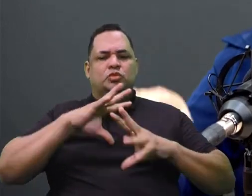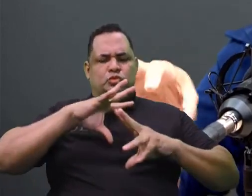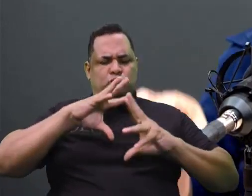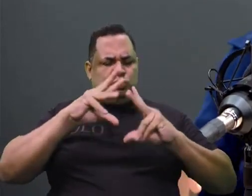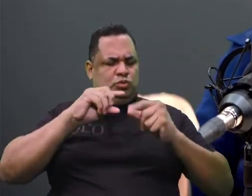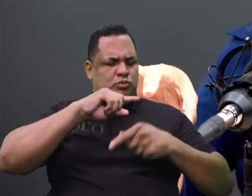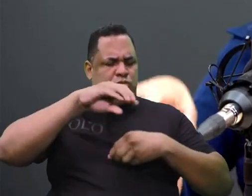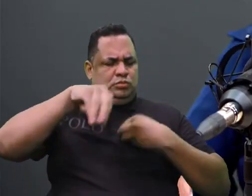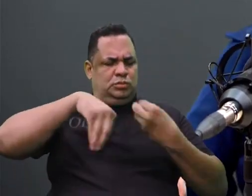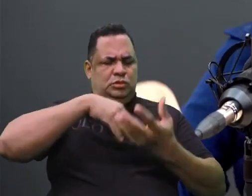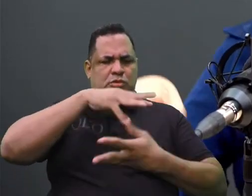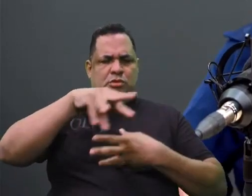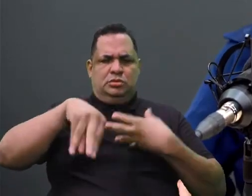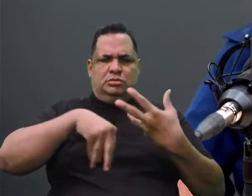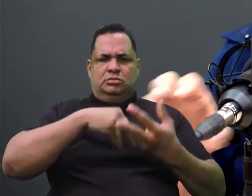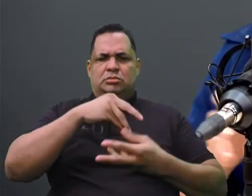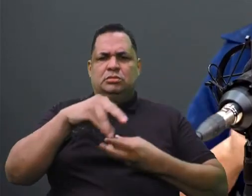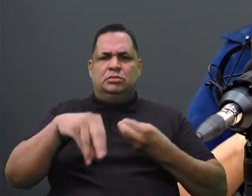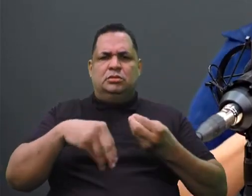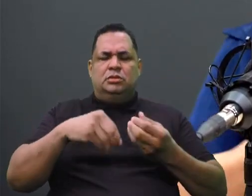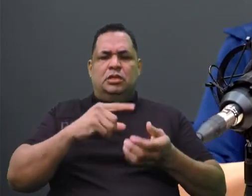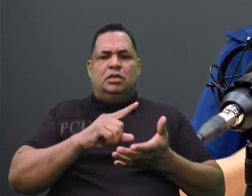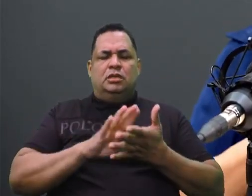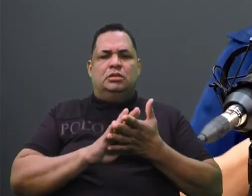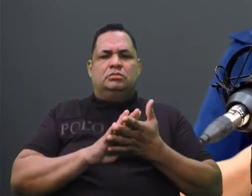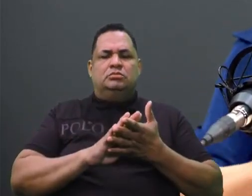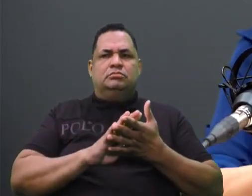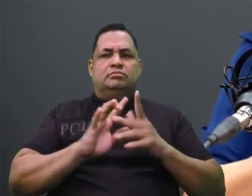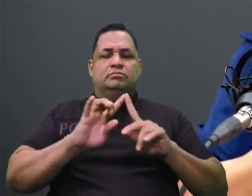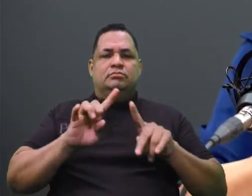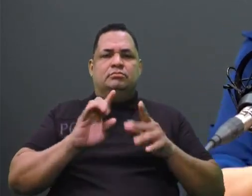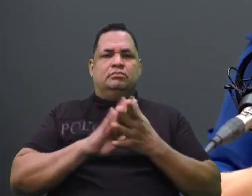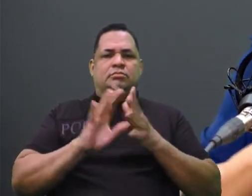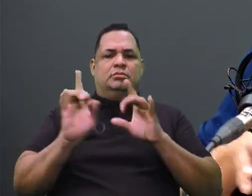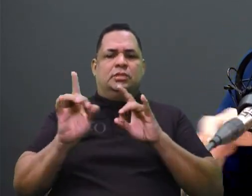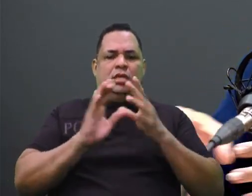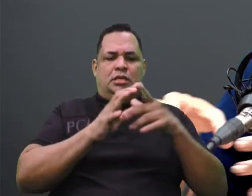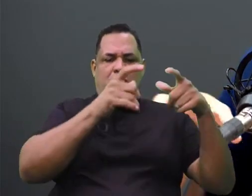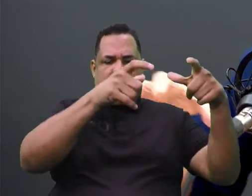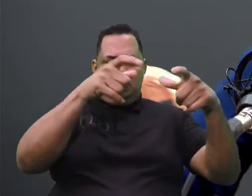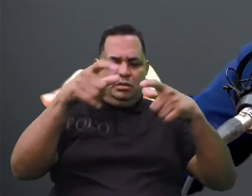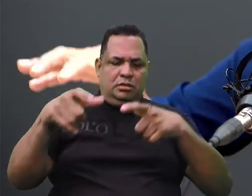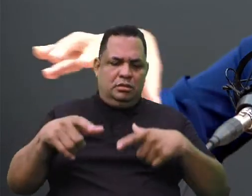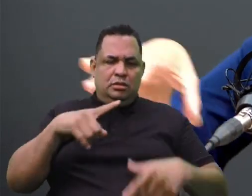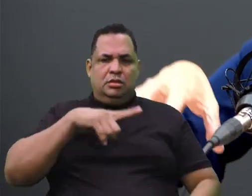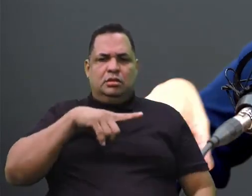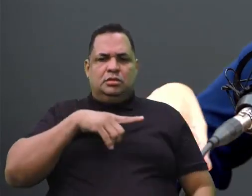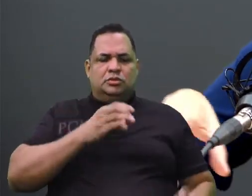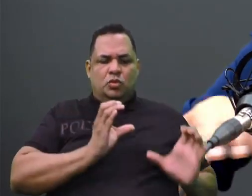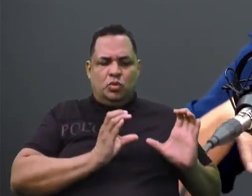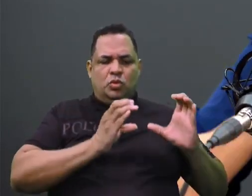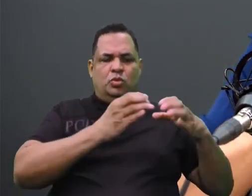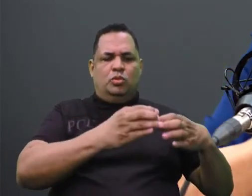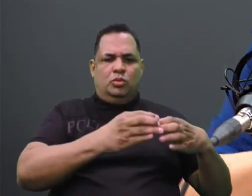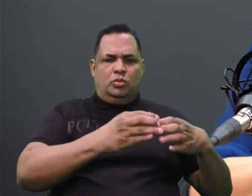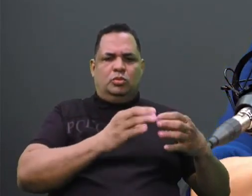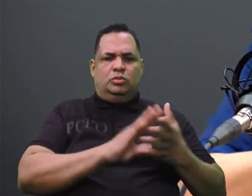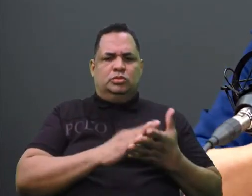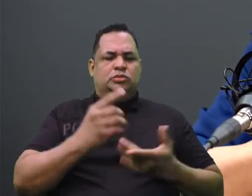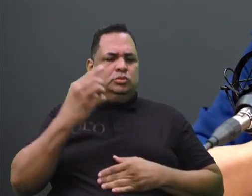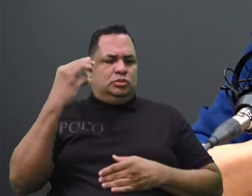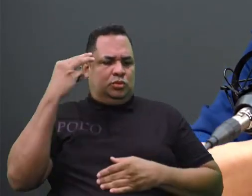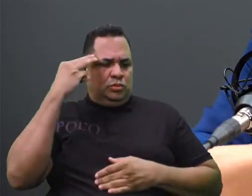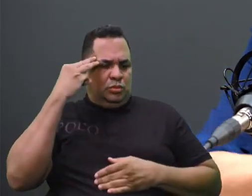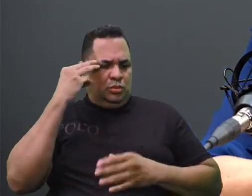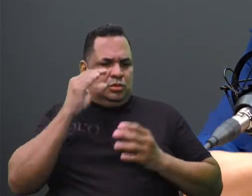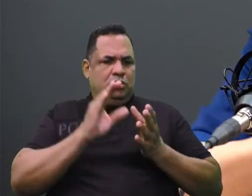misturado. Mesmo sendo misturado, cada setor tinha sua equipe. Os mentais tinham